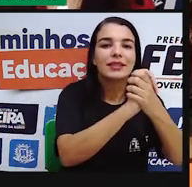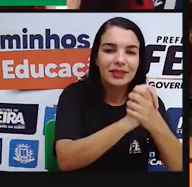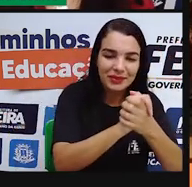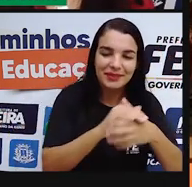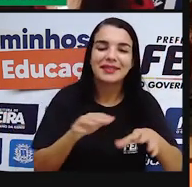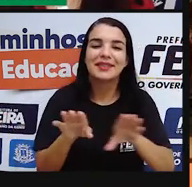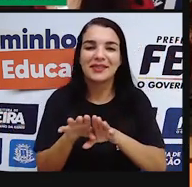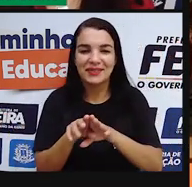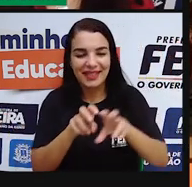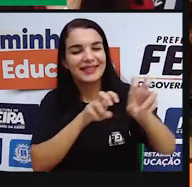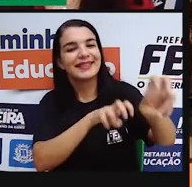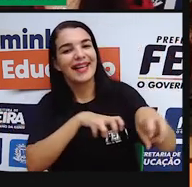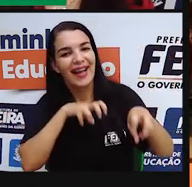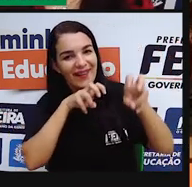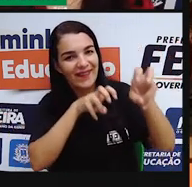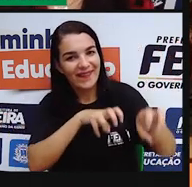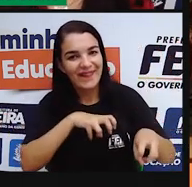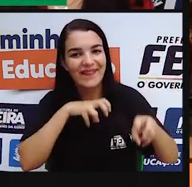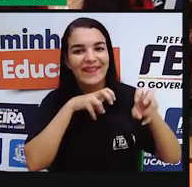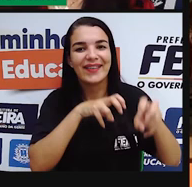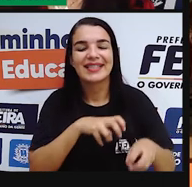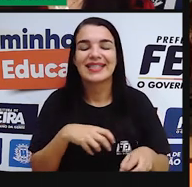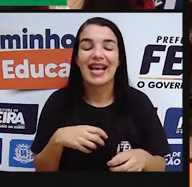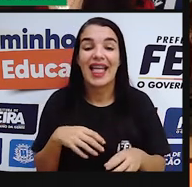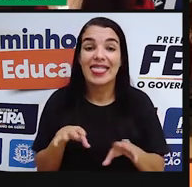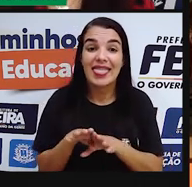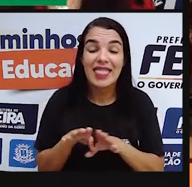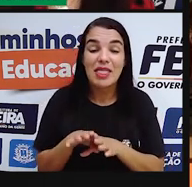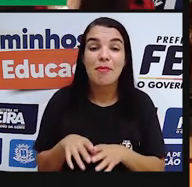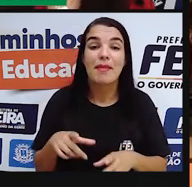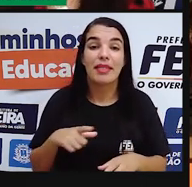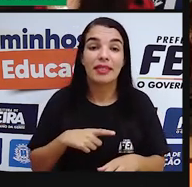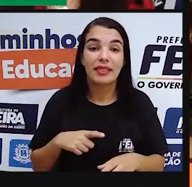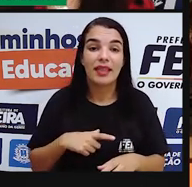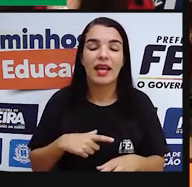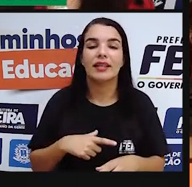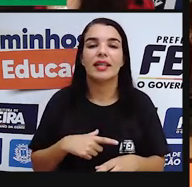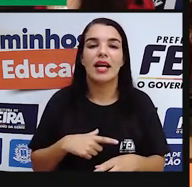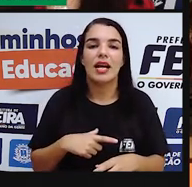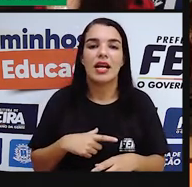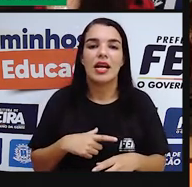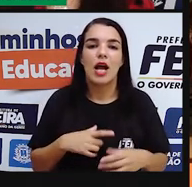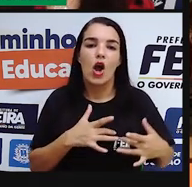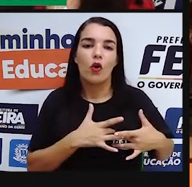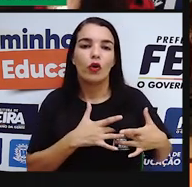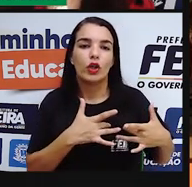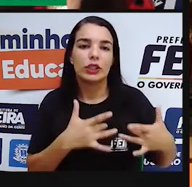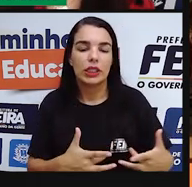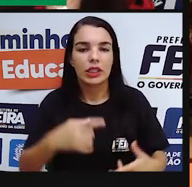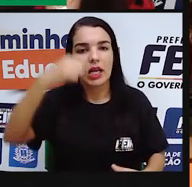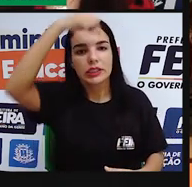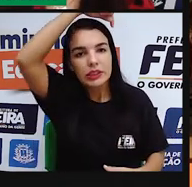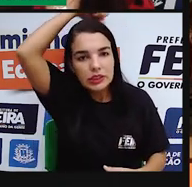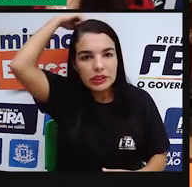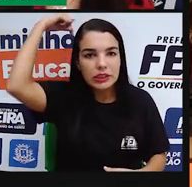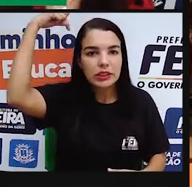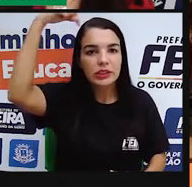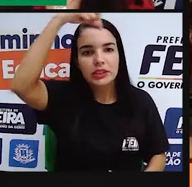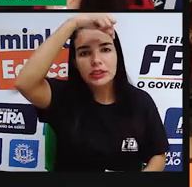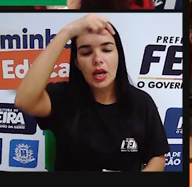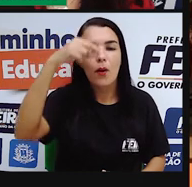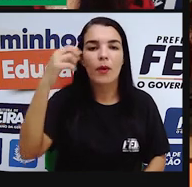esse casamento caipira que acontece antes da dança, e a quadrilha serve como se fosse uma festa